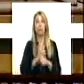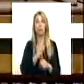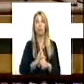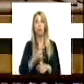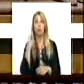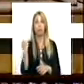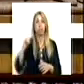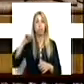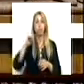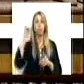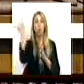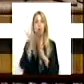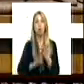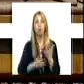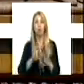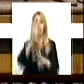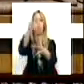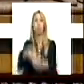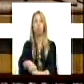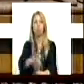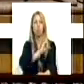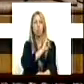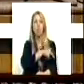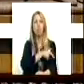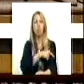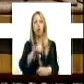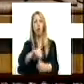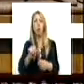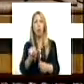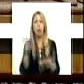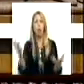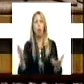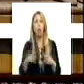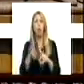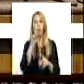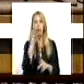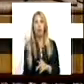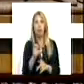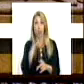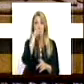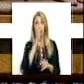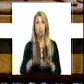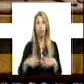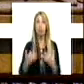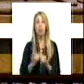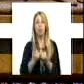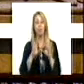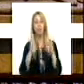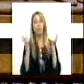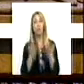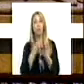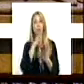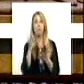Constituição, ingerências inadmissíveis na autonomia do poder local e um constante enfraquecimento do Estado Social, a generalidade das